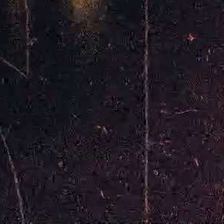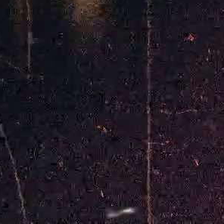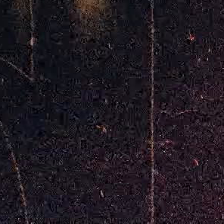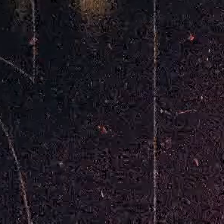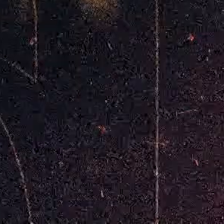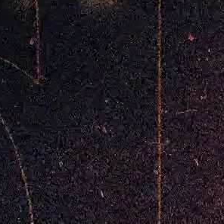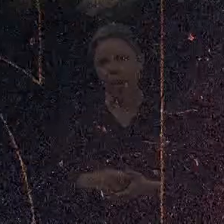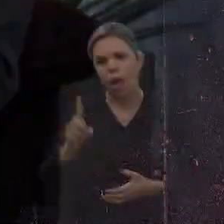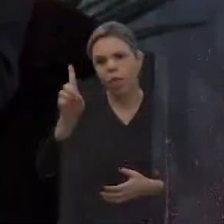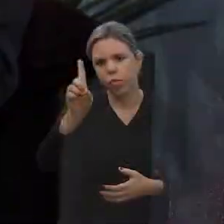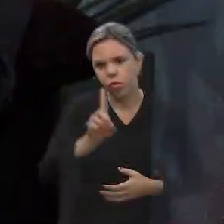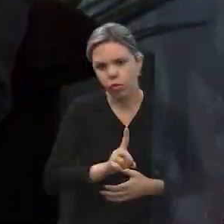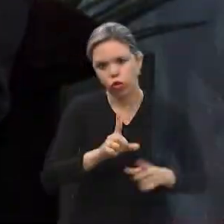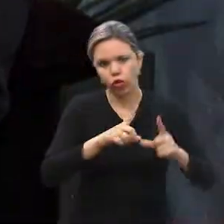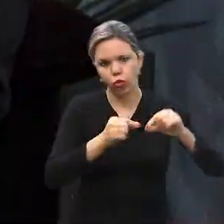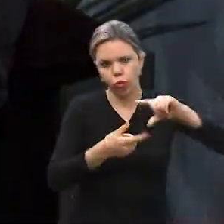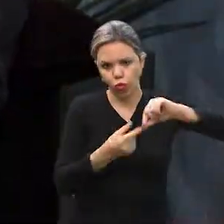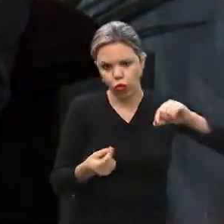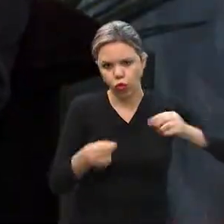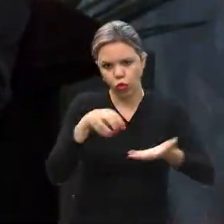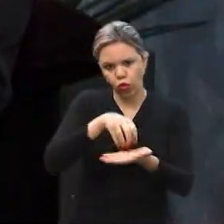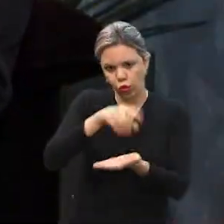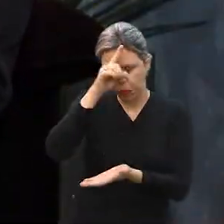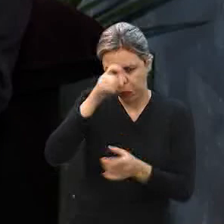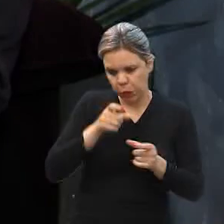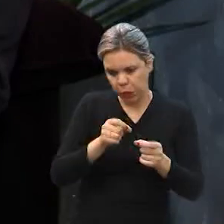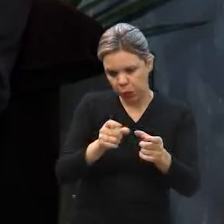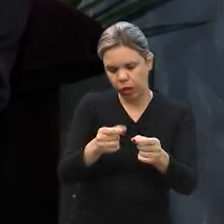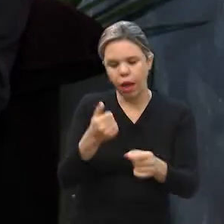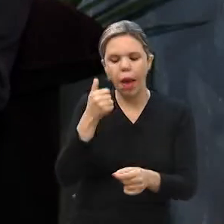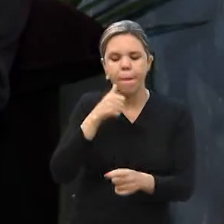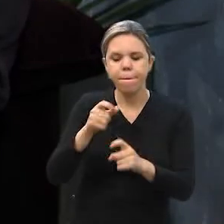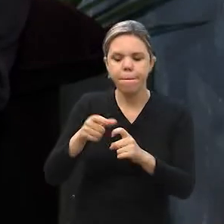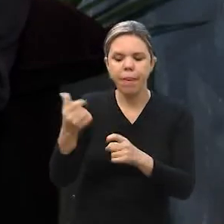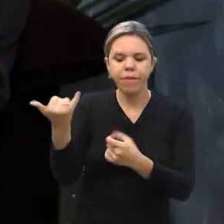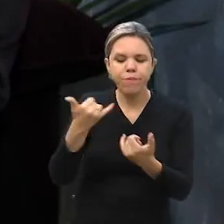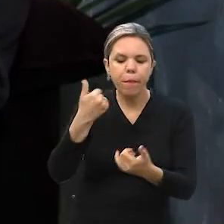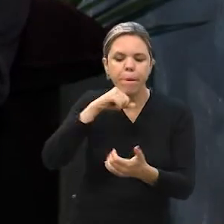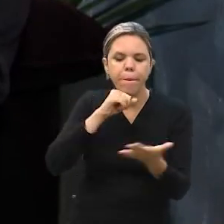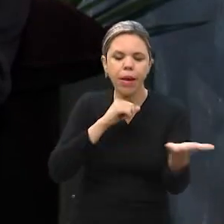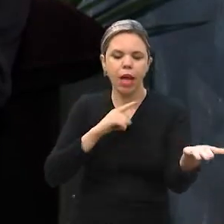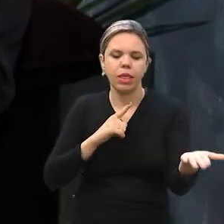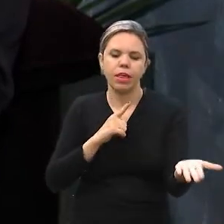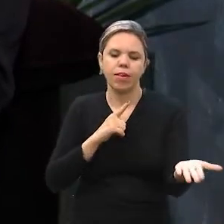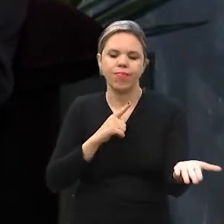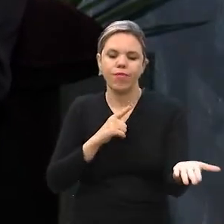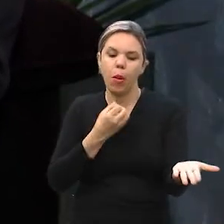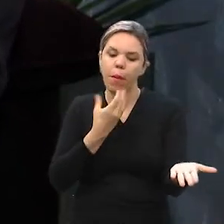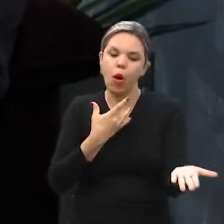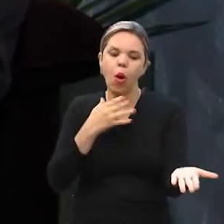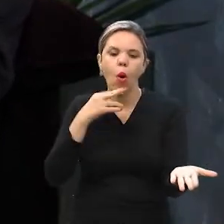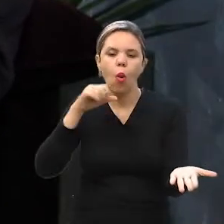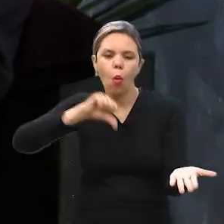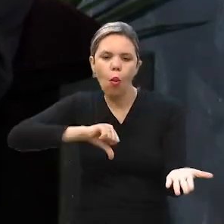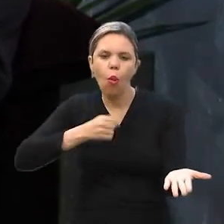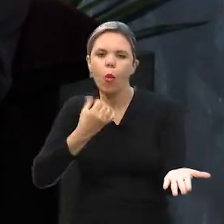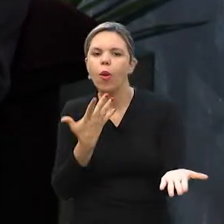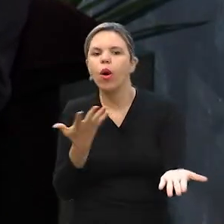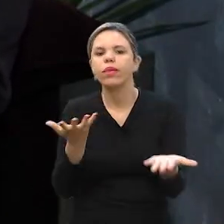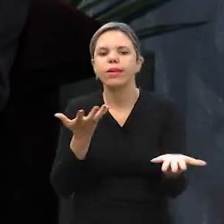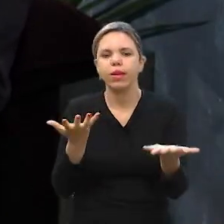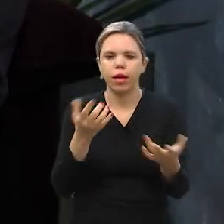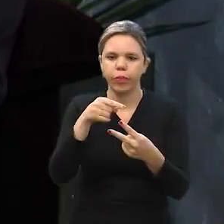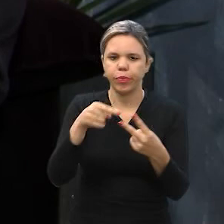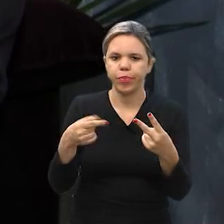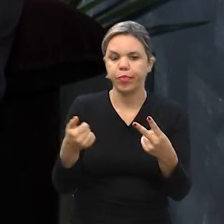E eu cheguei no Boldrini e a médica me falou: mãe, eu tenho uma notícia boa e uma ruim. Qual que você quer